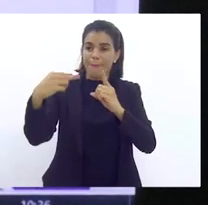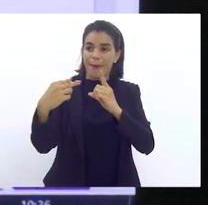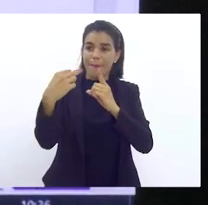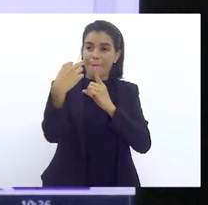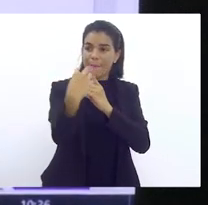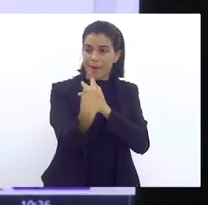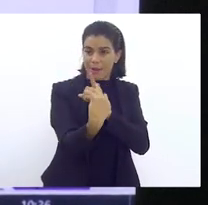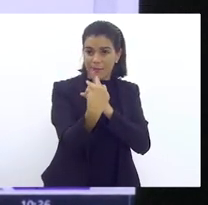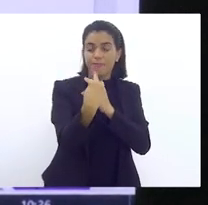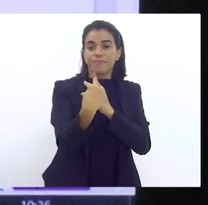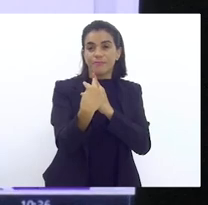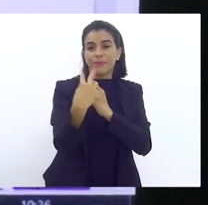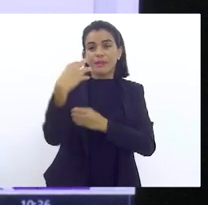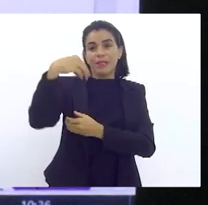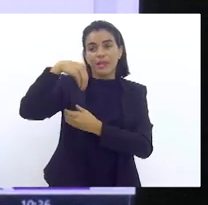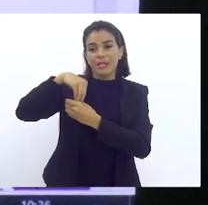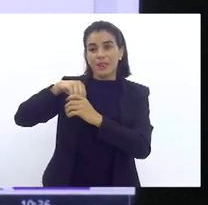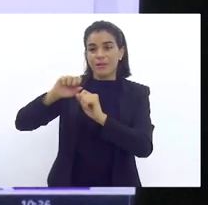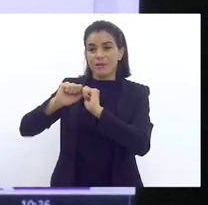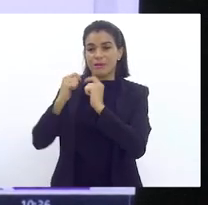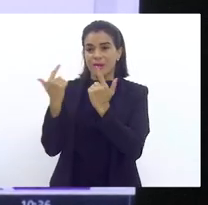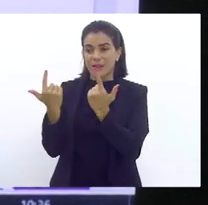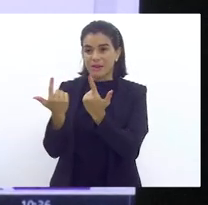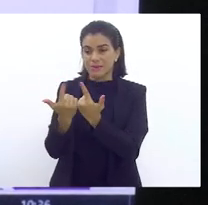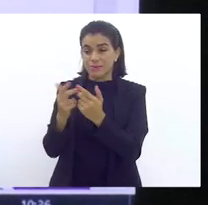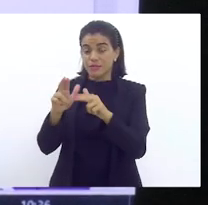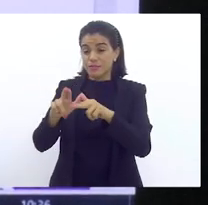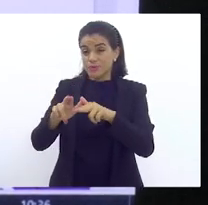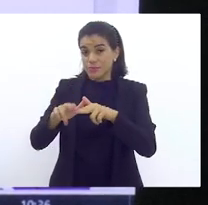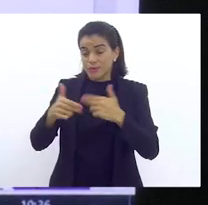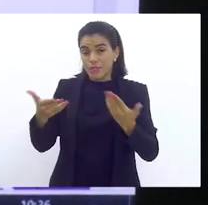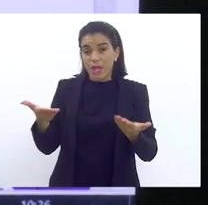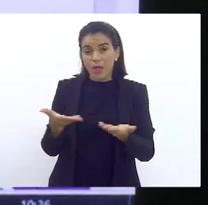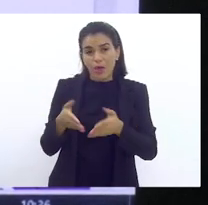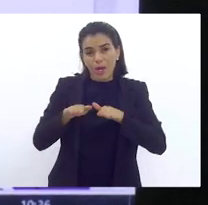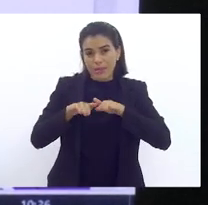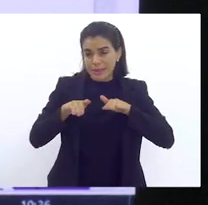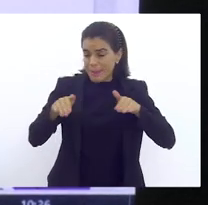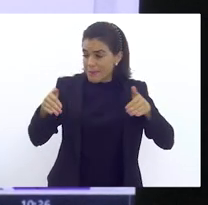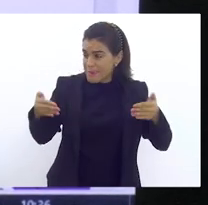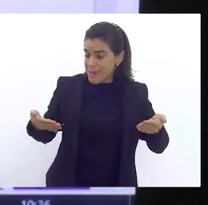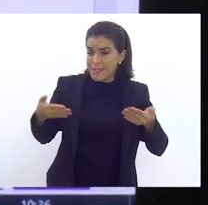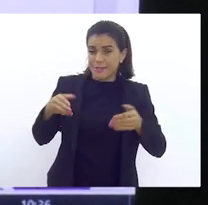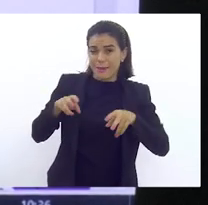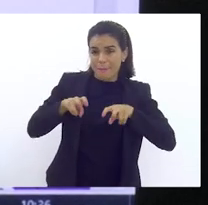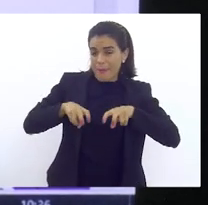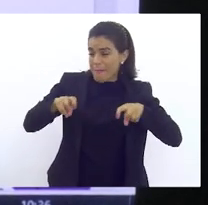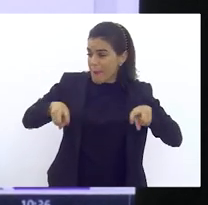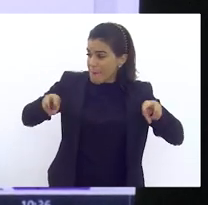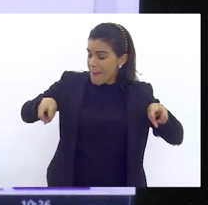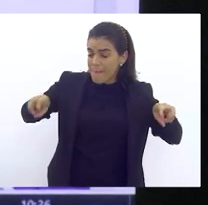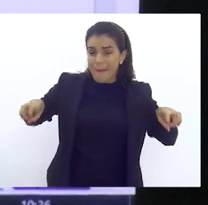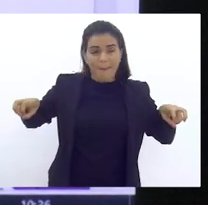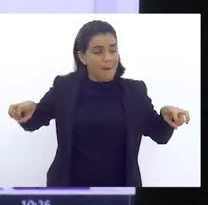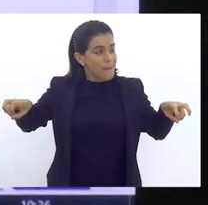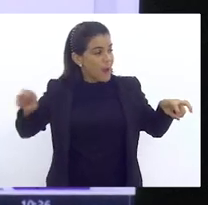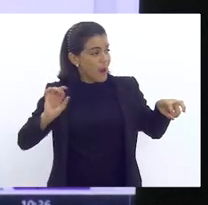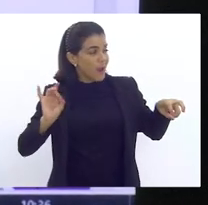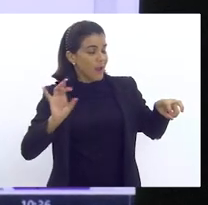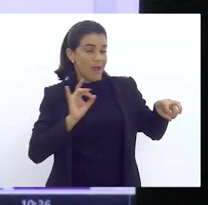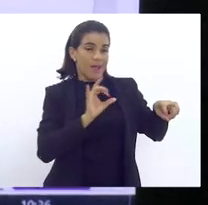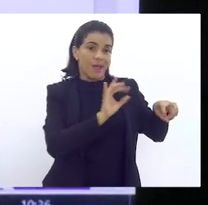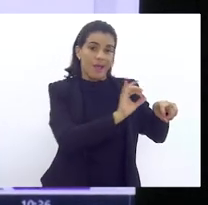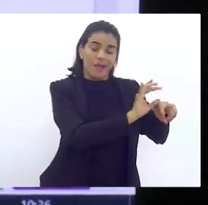lançado aqui dentro da Aler por isso que essa mesa muito muito nos honra porque eu não tenho dúvida da importância de cada uma de